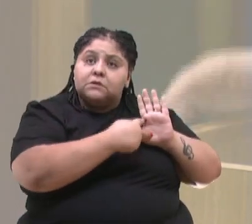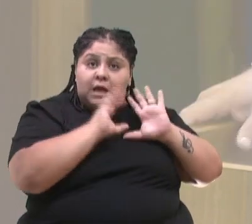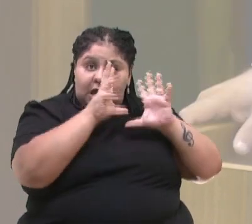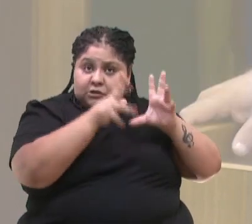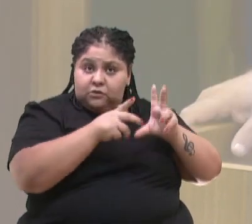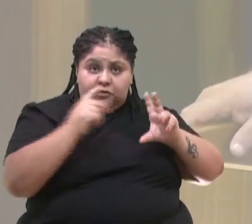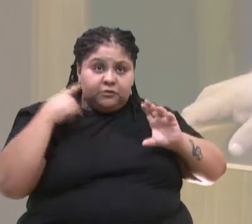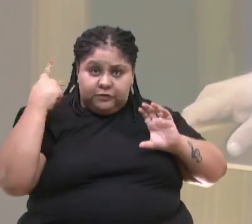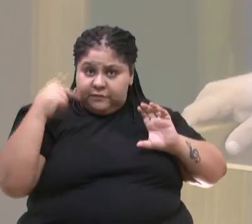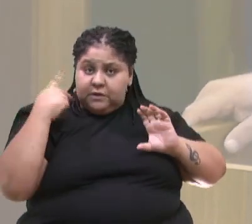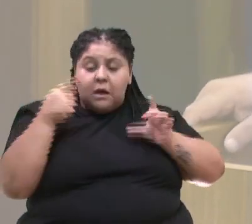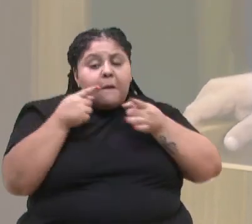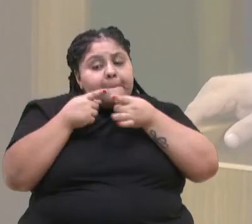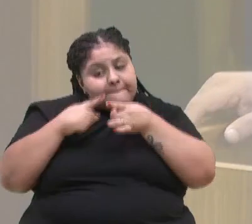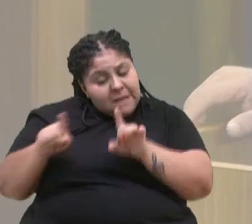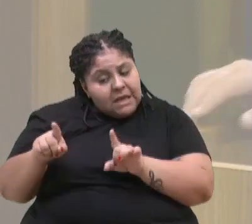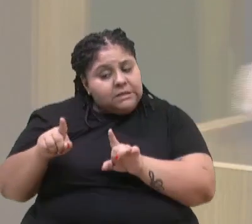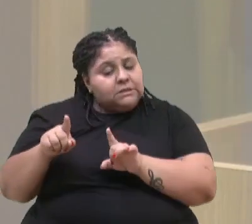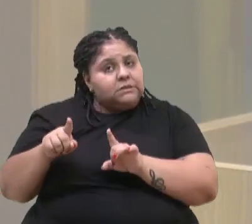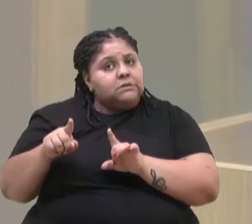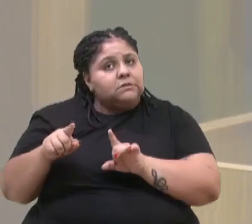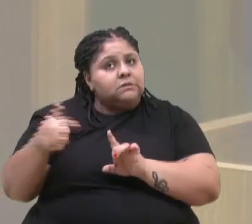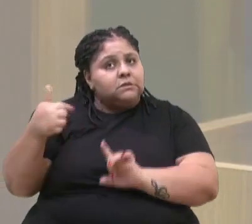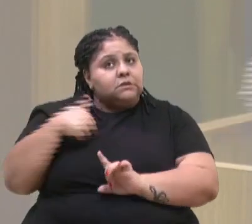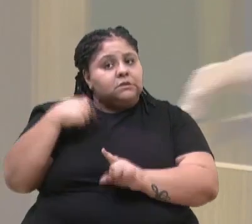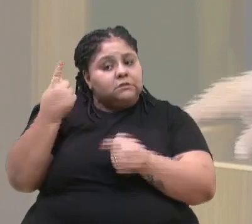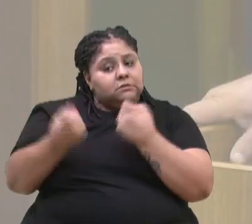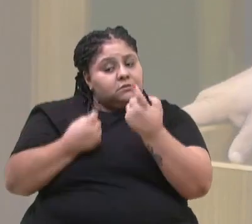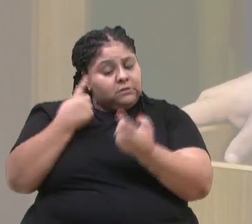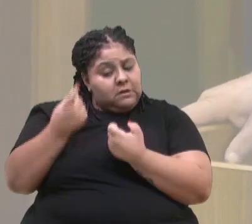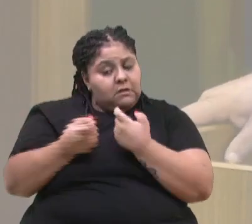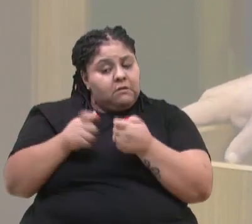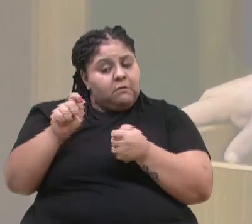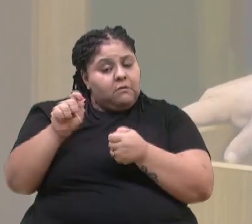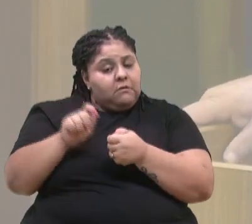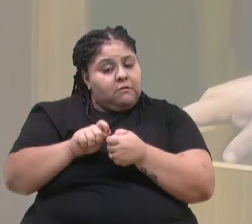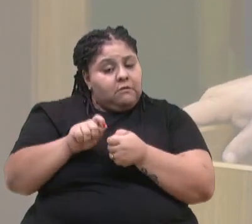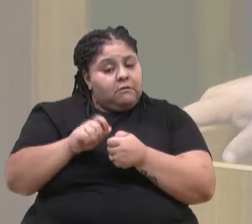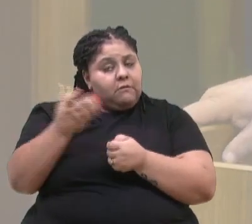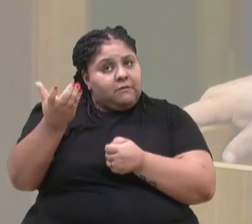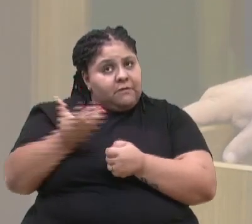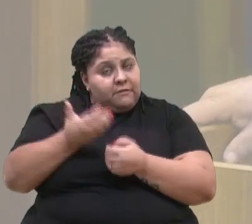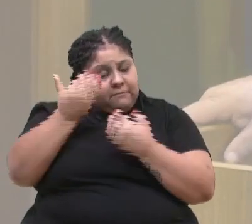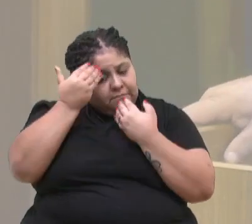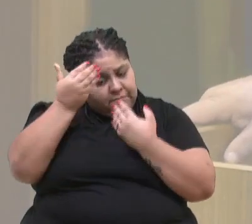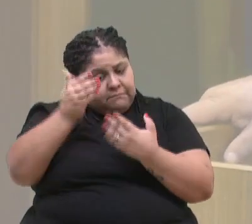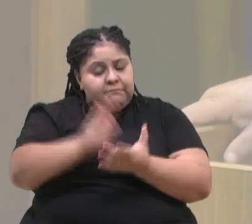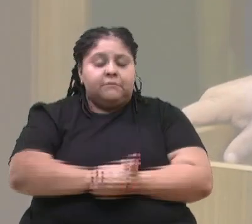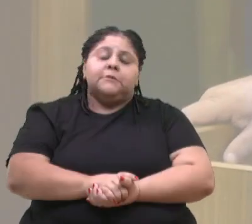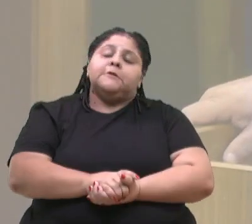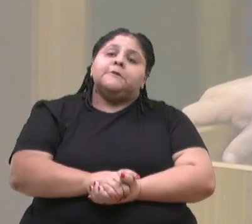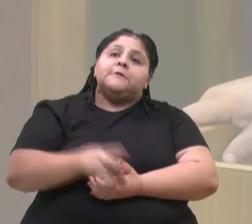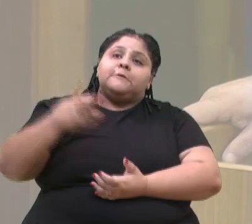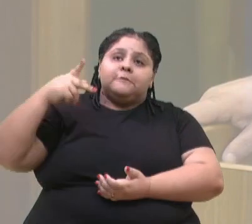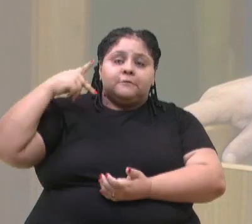todos, mas e algumas coisas o senhor fez, então eu quero agradecer. Ao